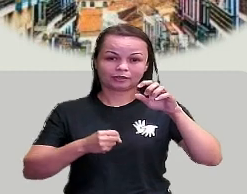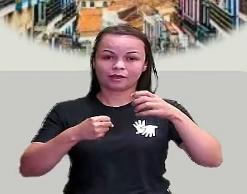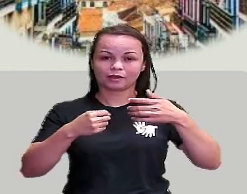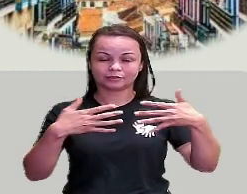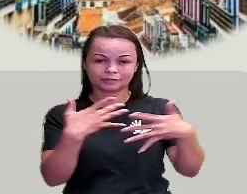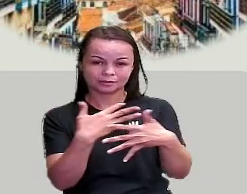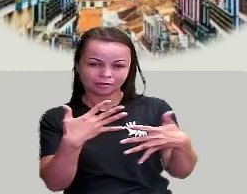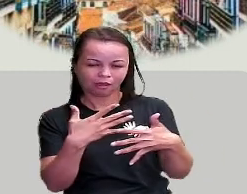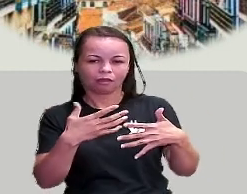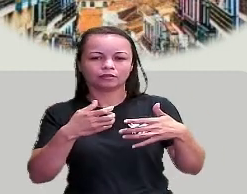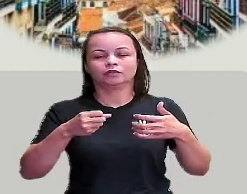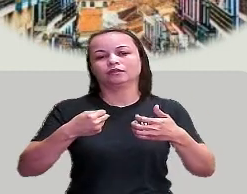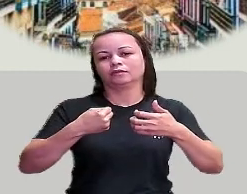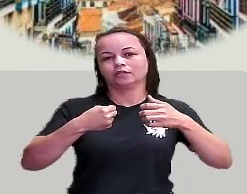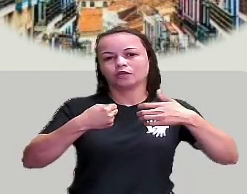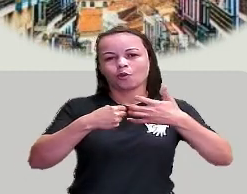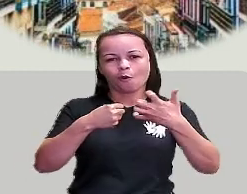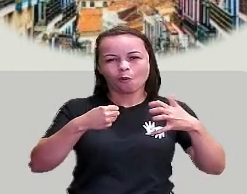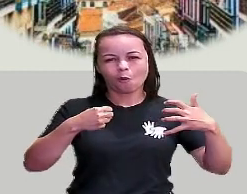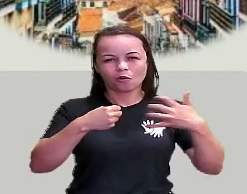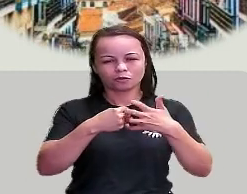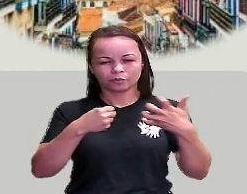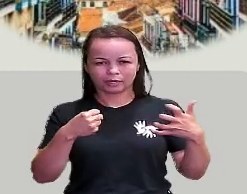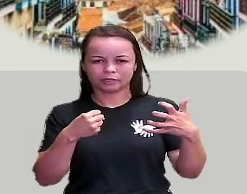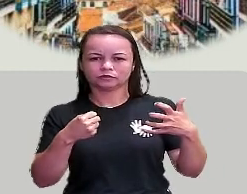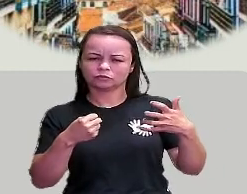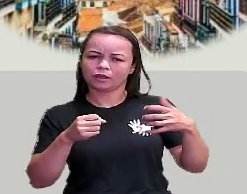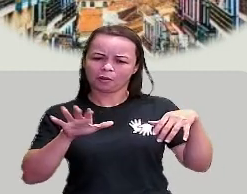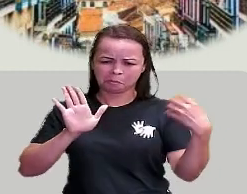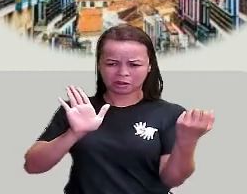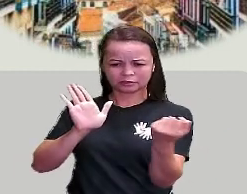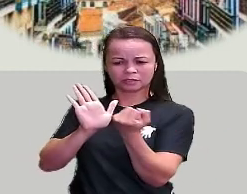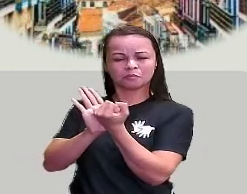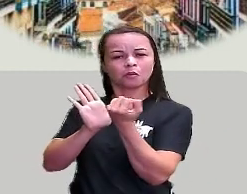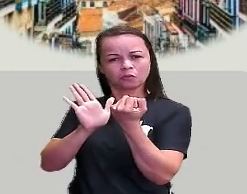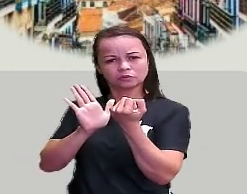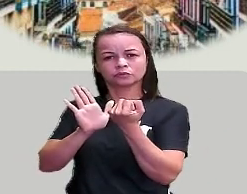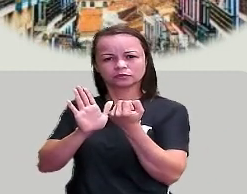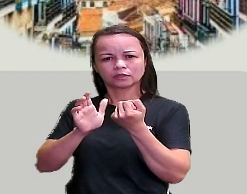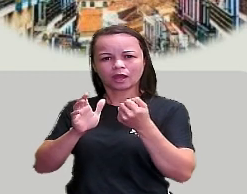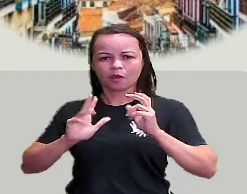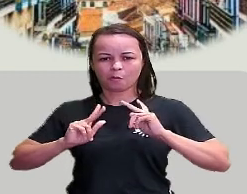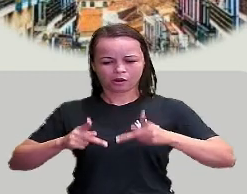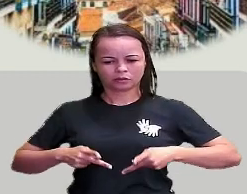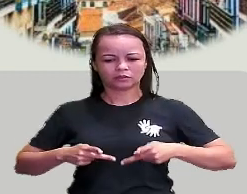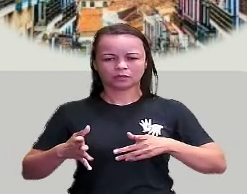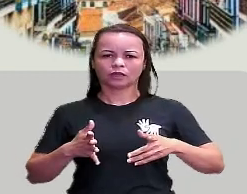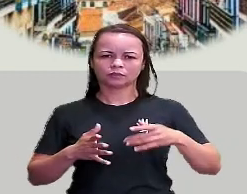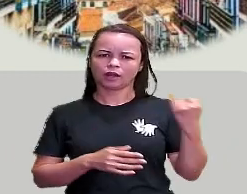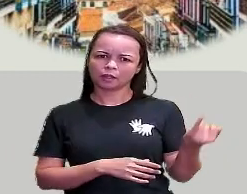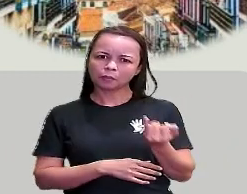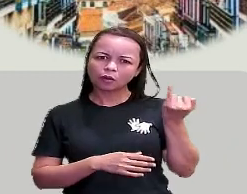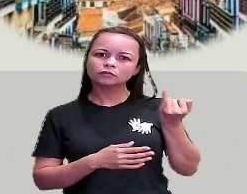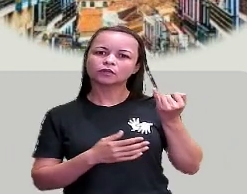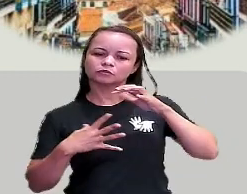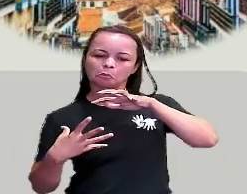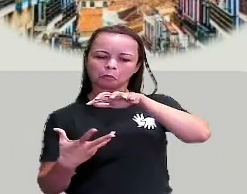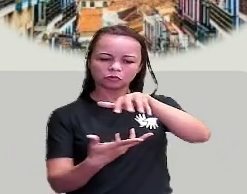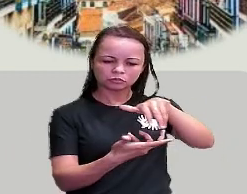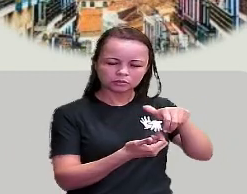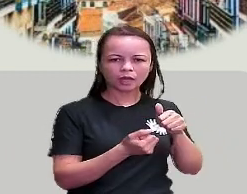história. Como disse, ela é um patrimônio da humanidade. Ela não conta só a história local, ela tem importância mundial para